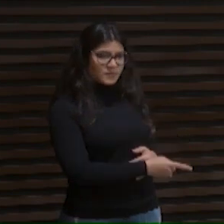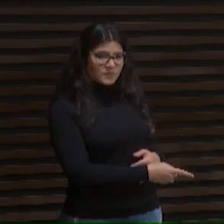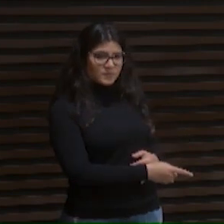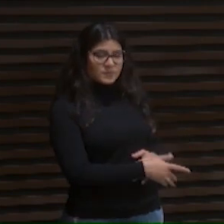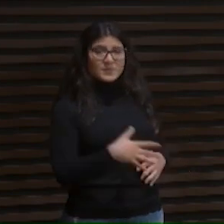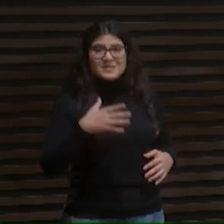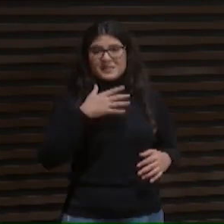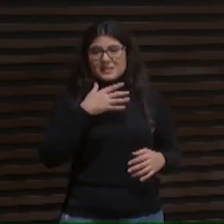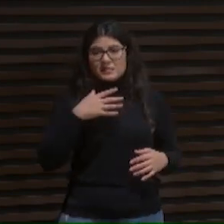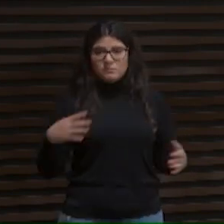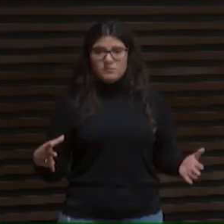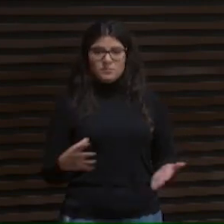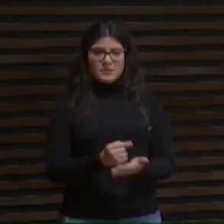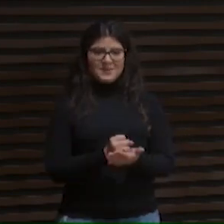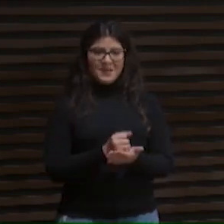salvos